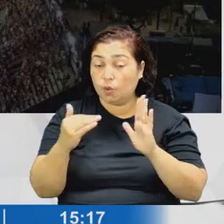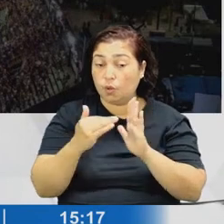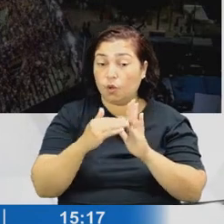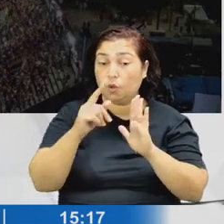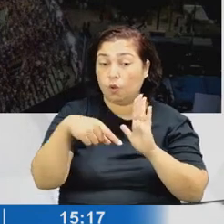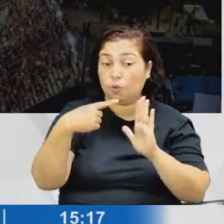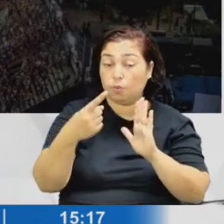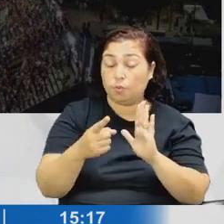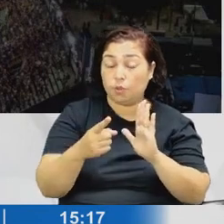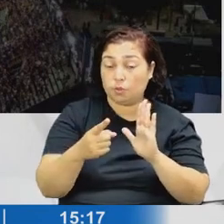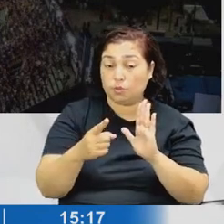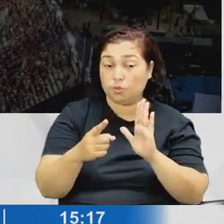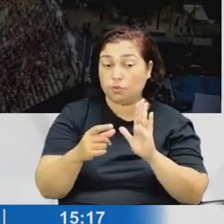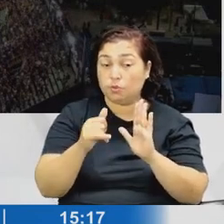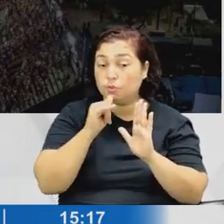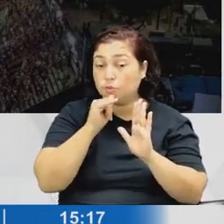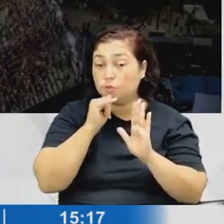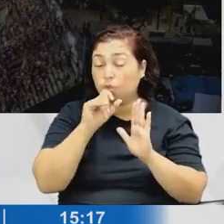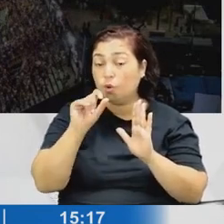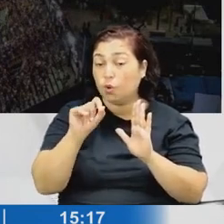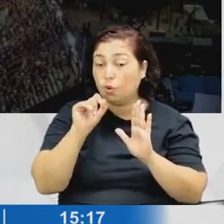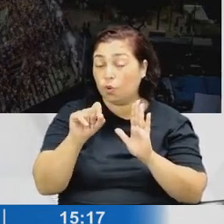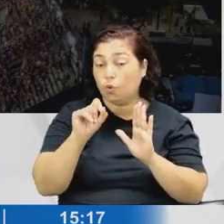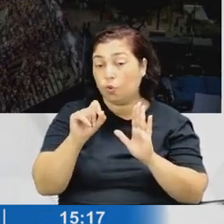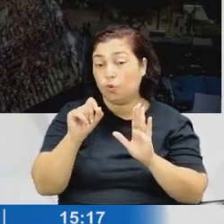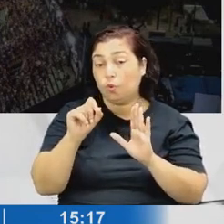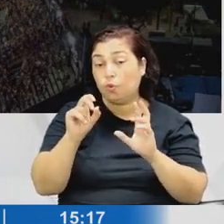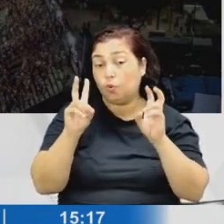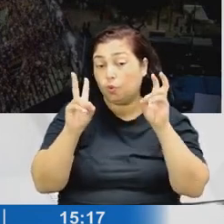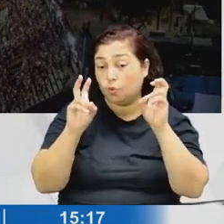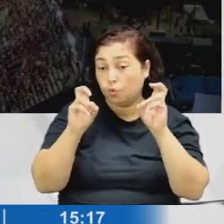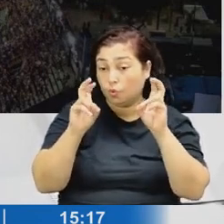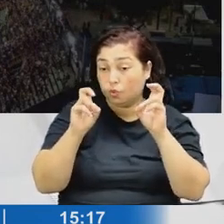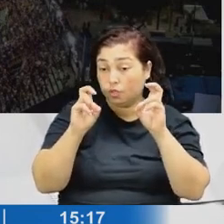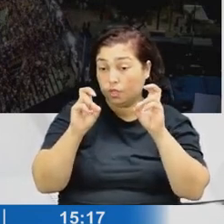o próximo carro alegórico entre acha que é o que o outro assunto